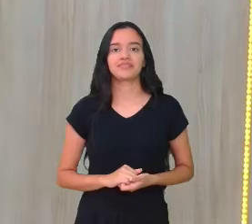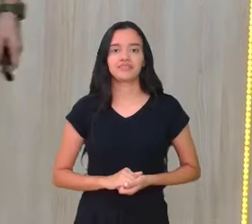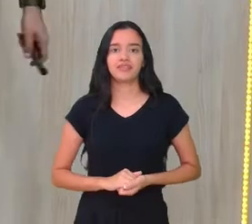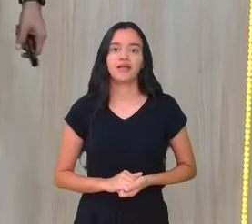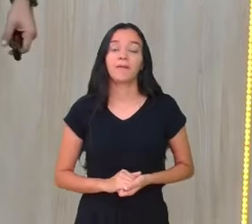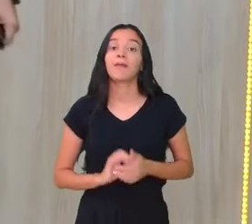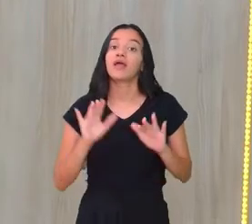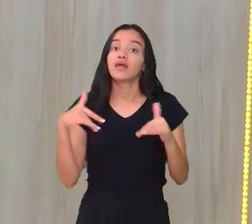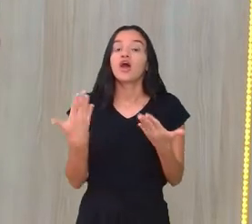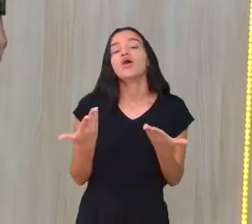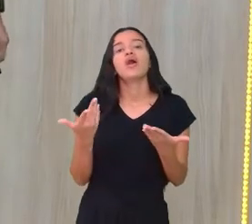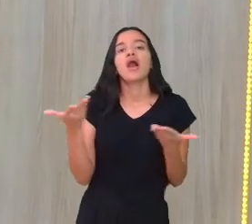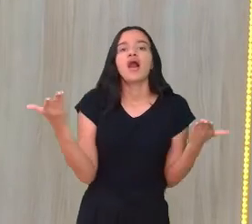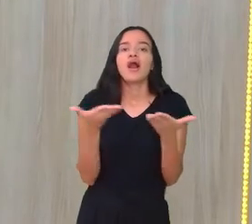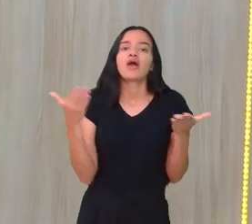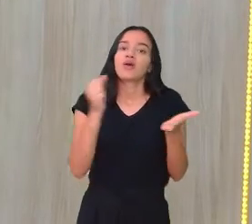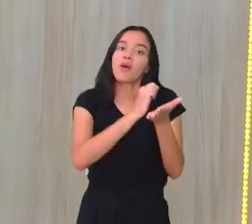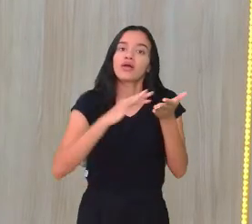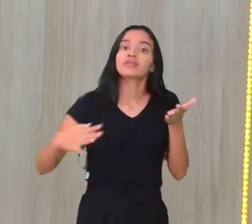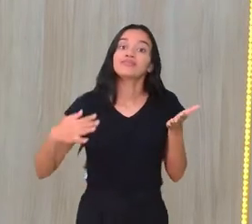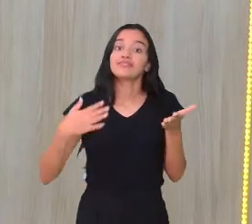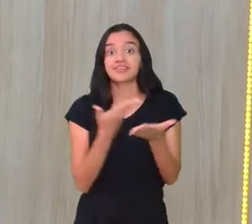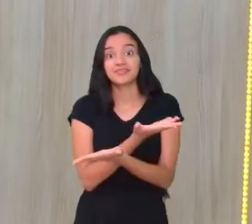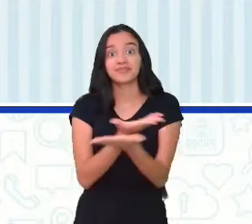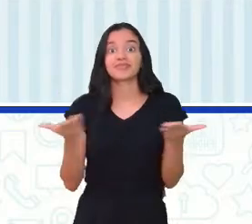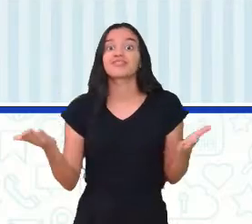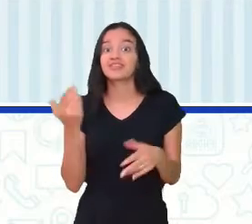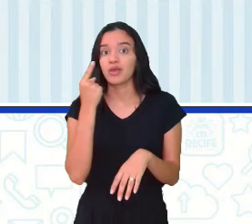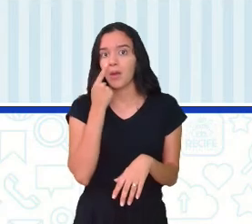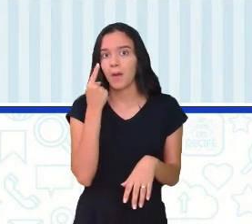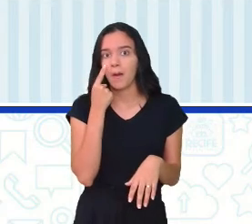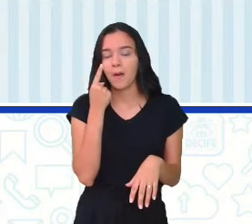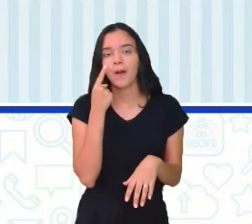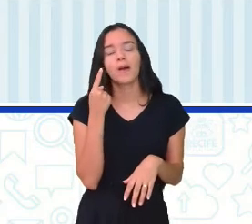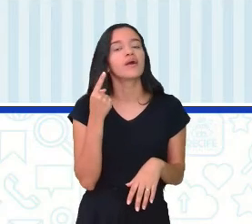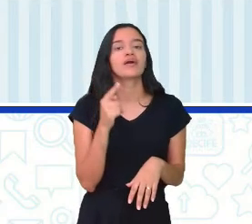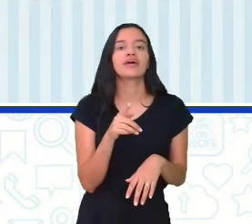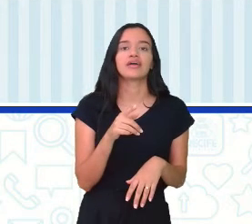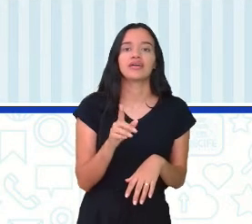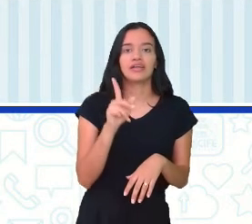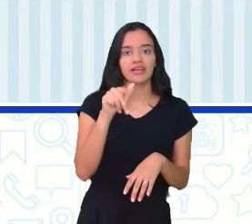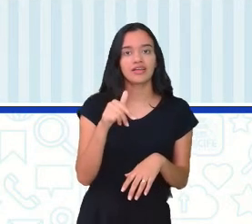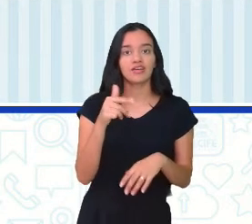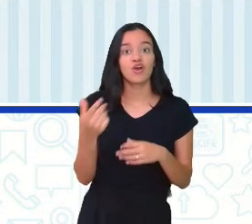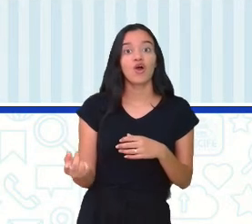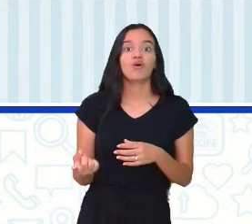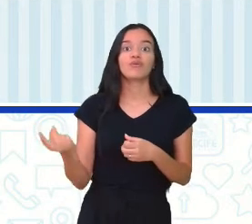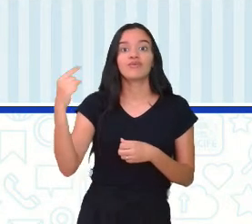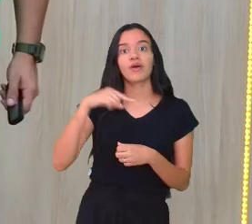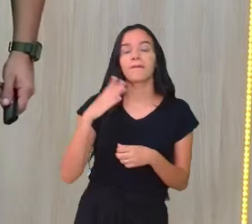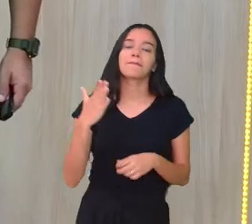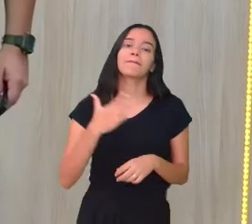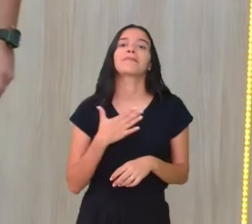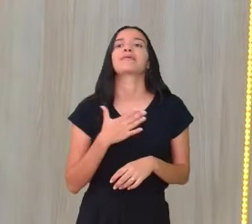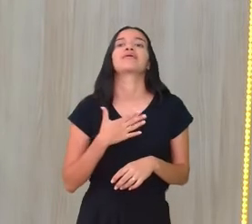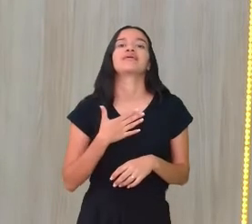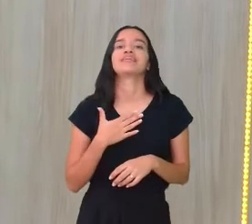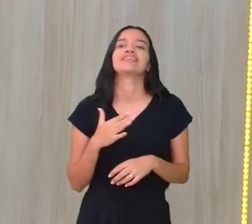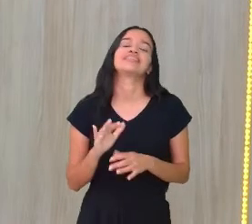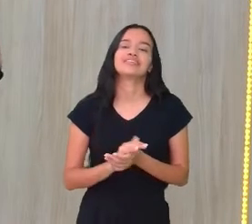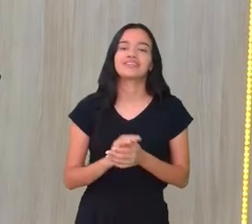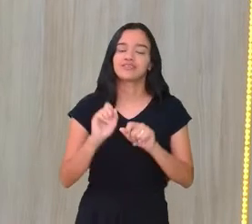É isso aí. Eu vou deixar uma tarefinha de casa para vocês aqui, ó. Vai aí. Volta aqui para mim, por favor. No slide não, é